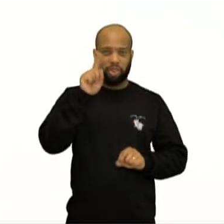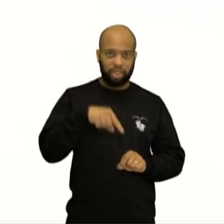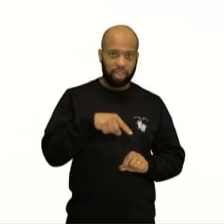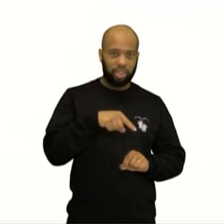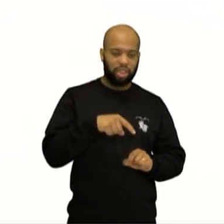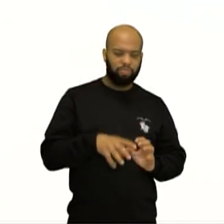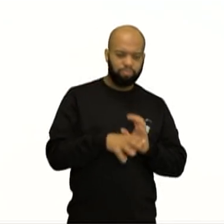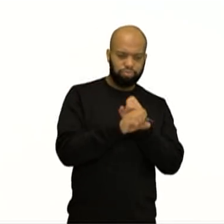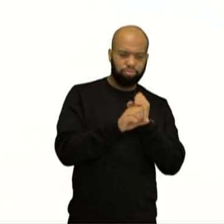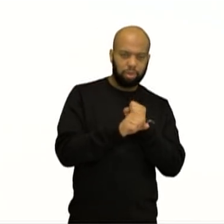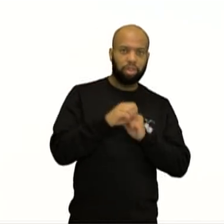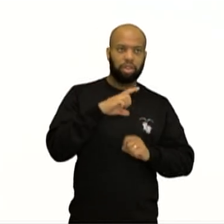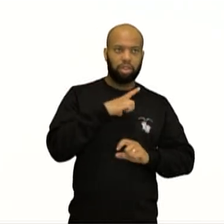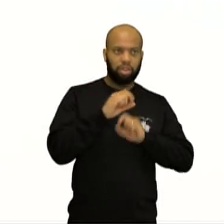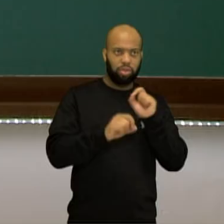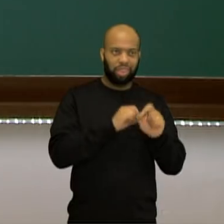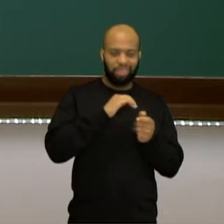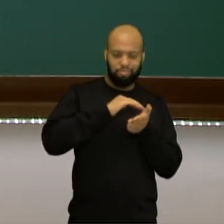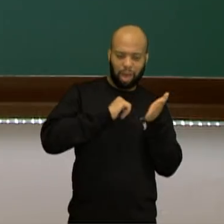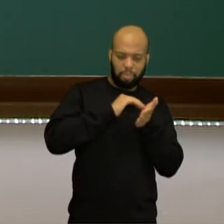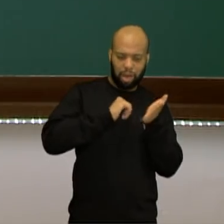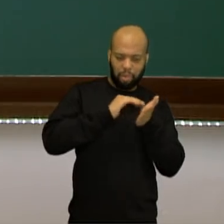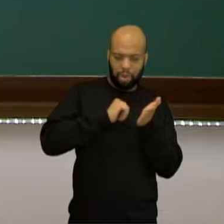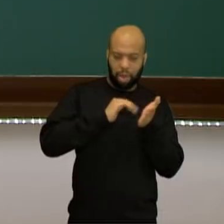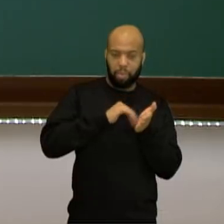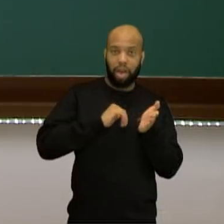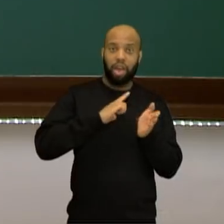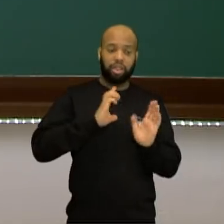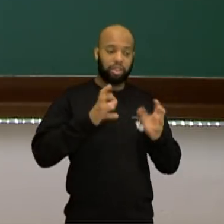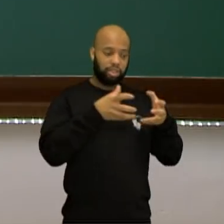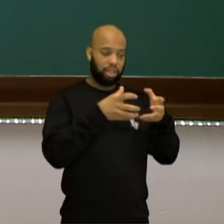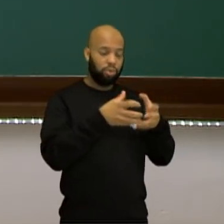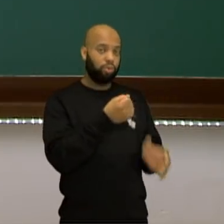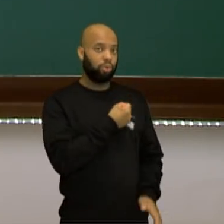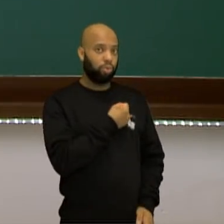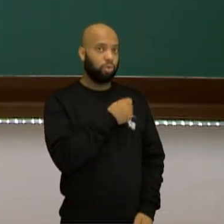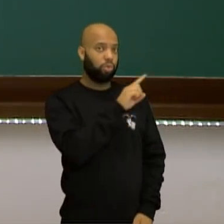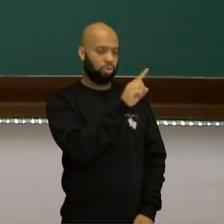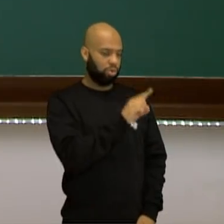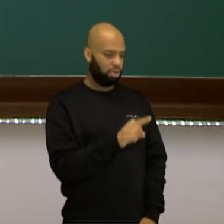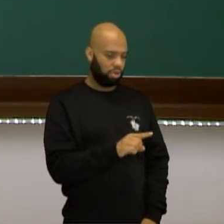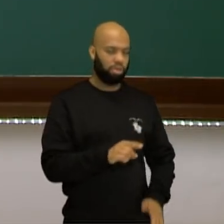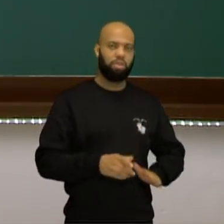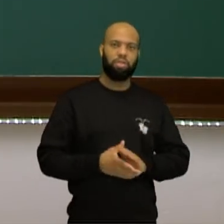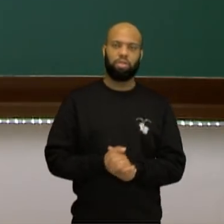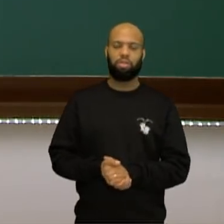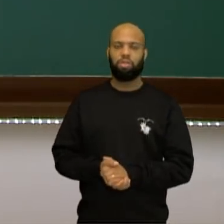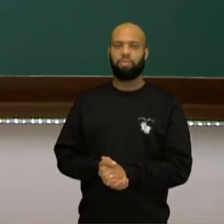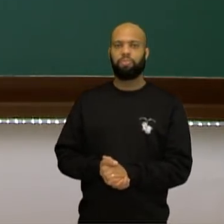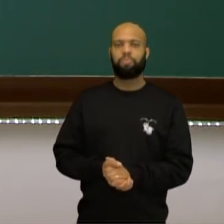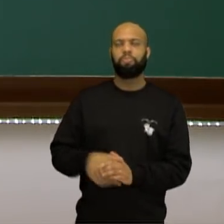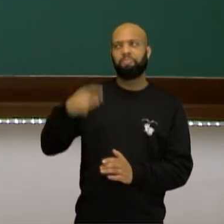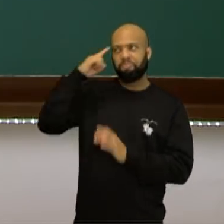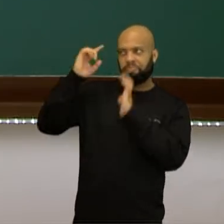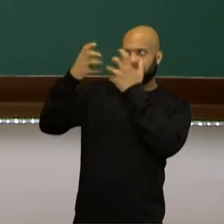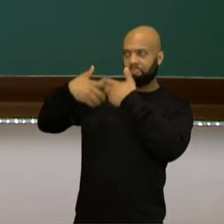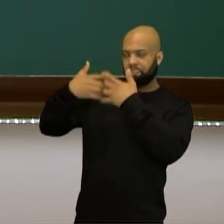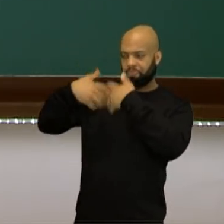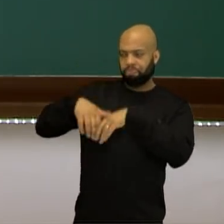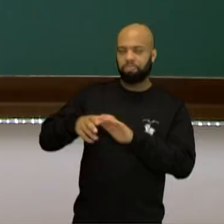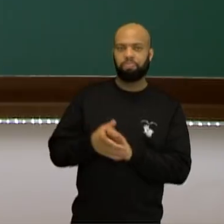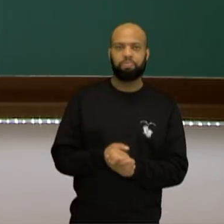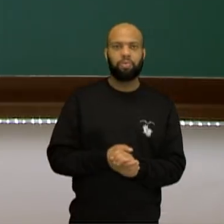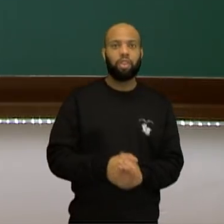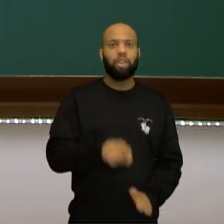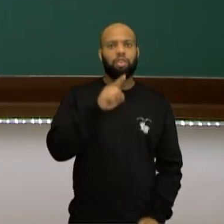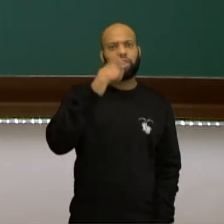inteiros. Vamos treinar mais um pouquinho a subtração de números inteiros. Pense um pouquinho. Você